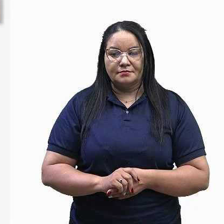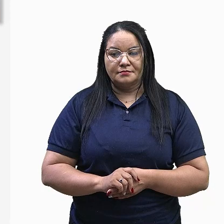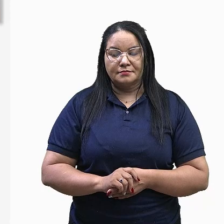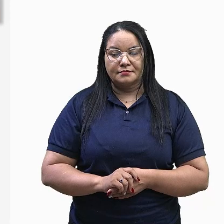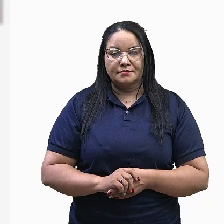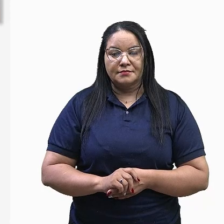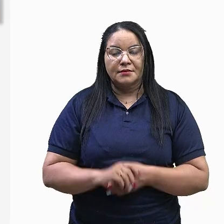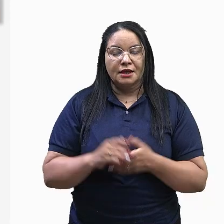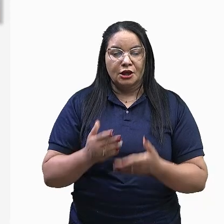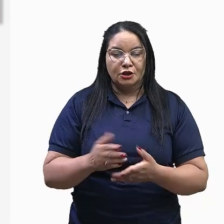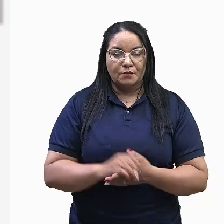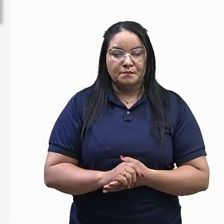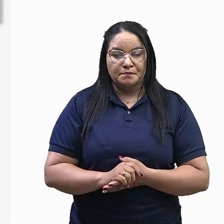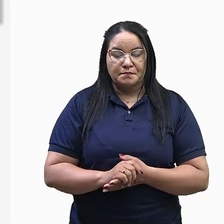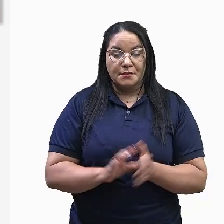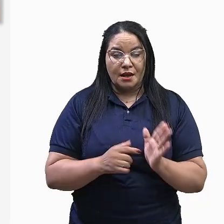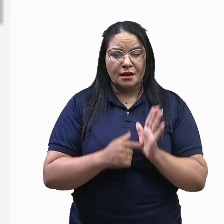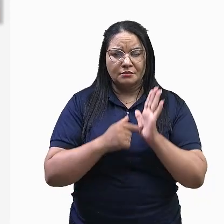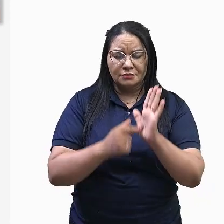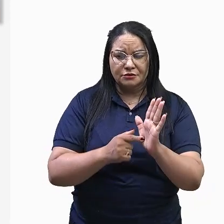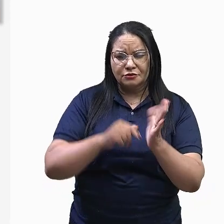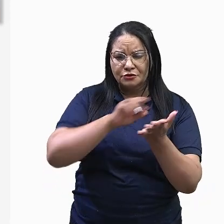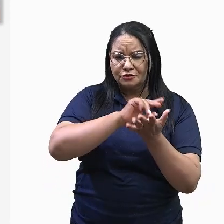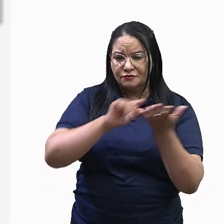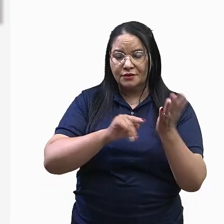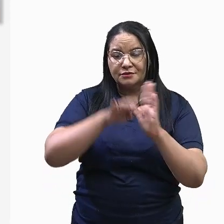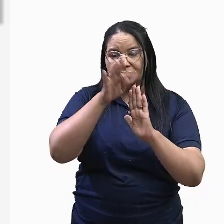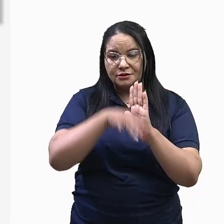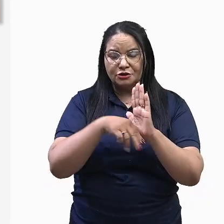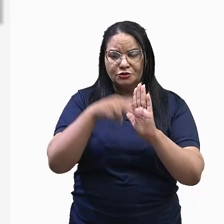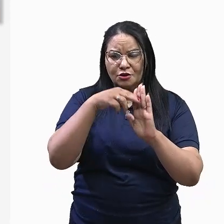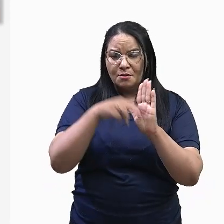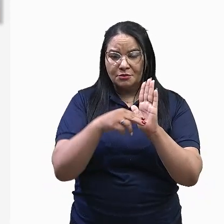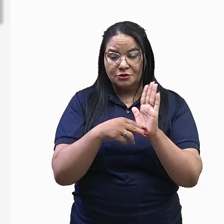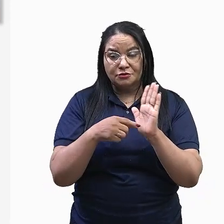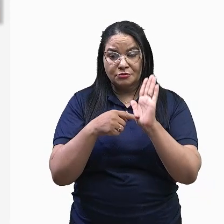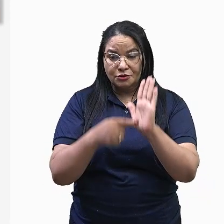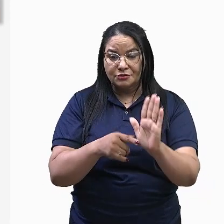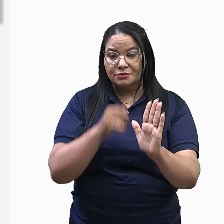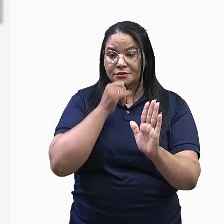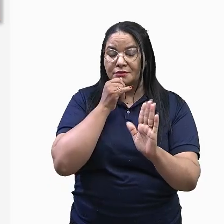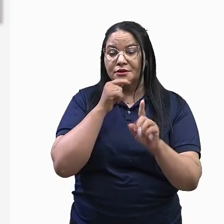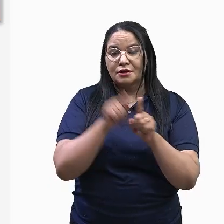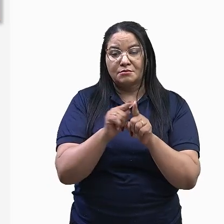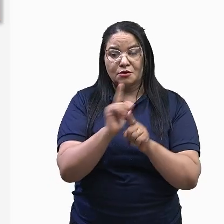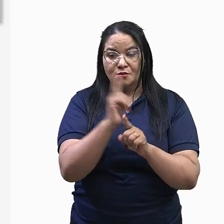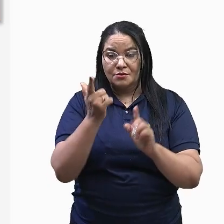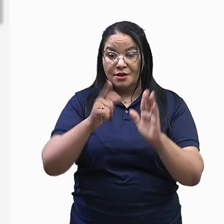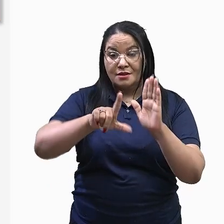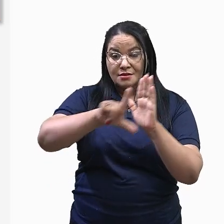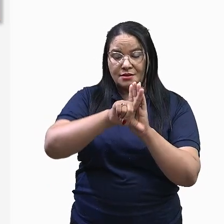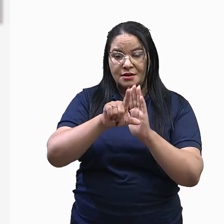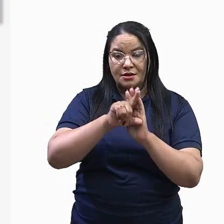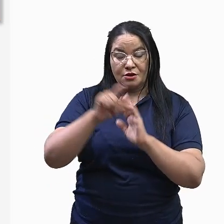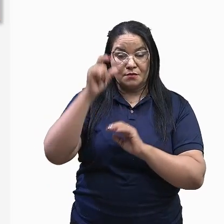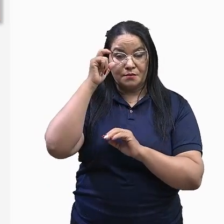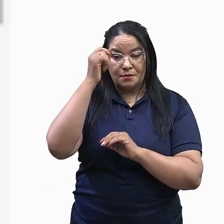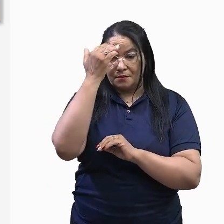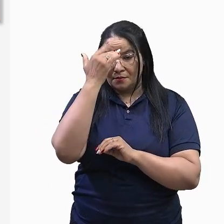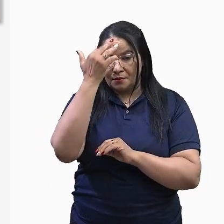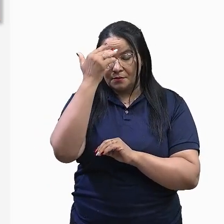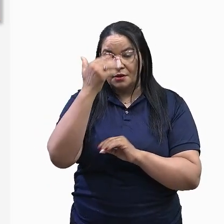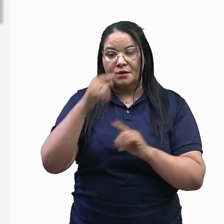diante de todos esses exemplos de textos normativos, nós temos também a Lei Maria da Penha, que no caso é uma